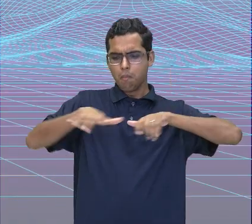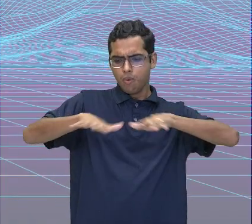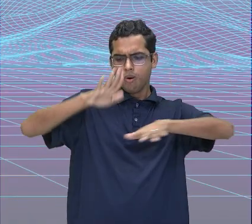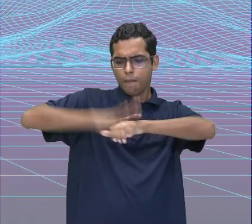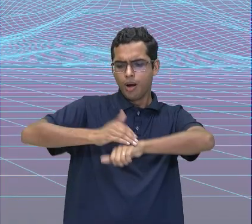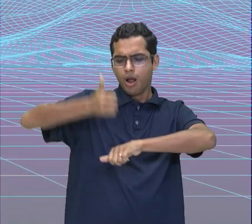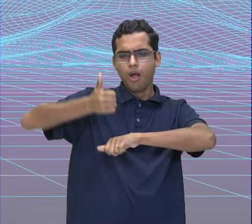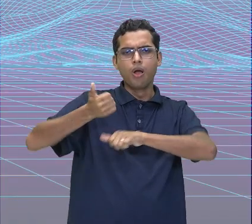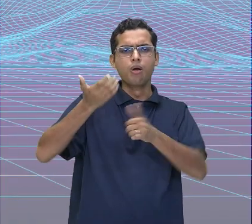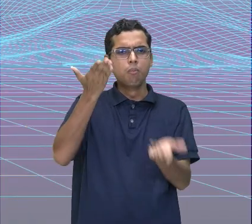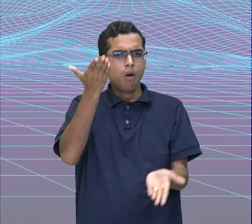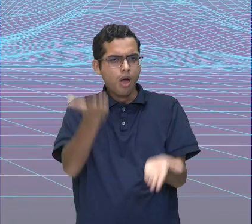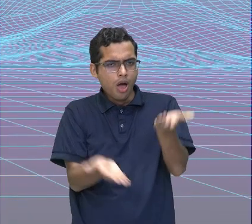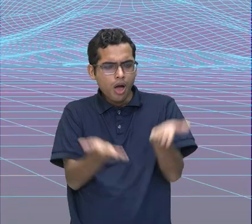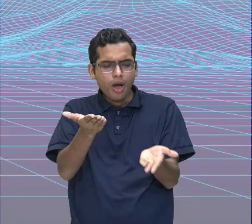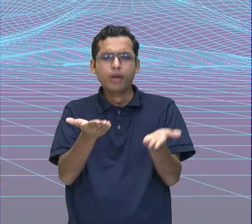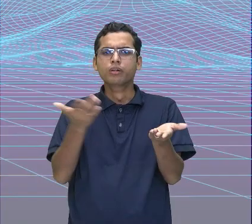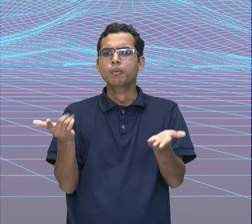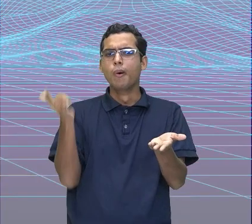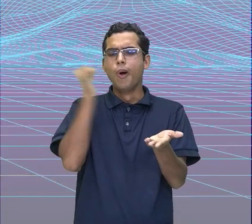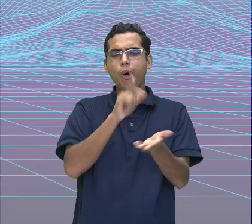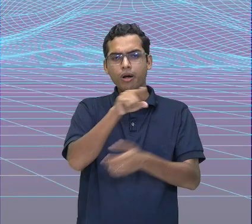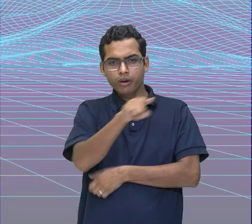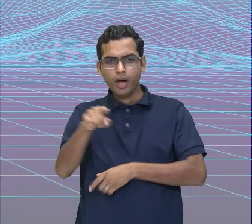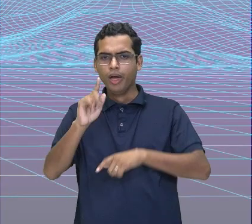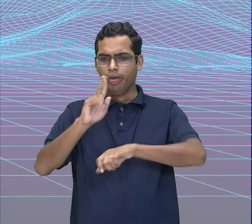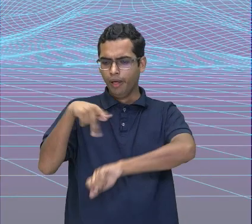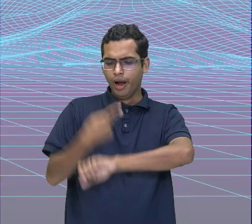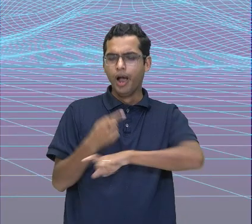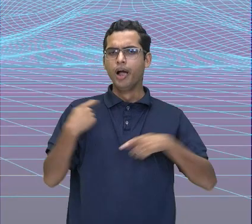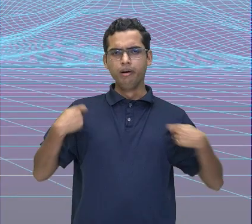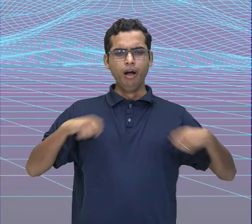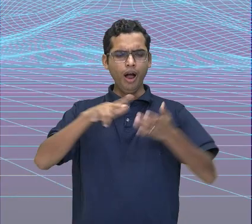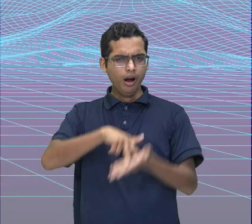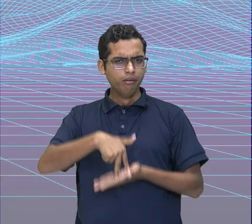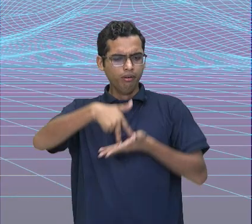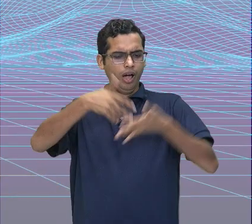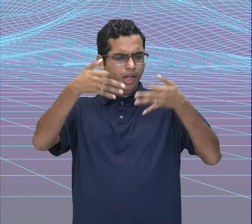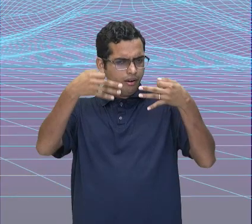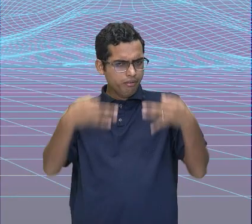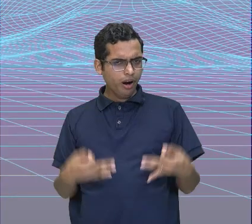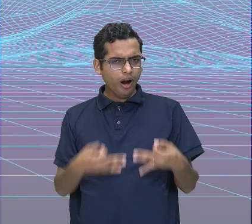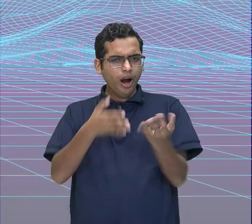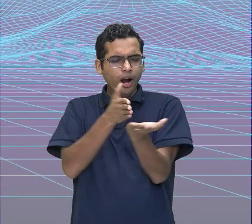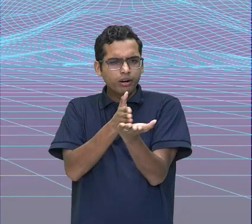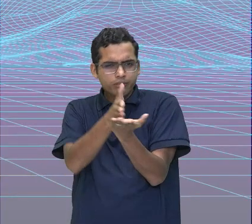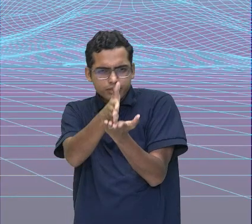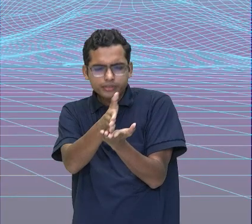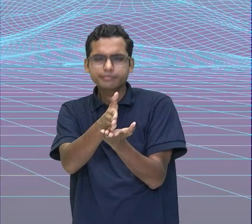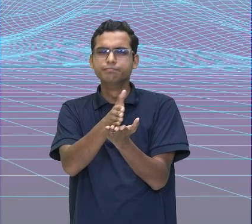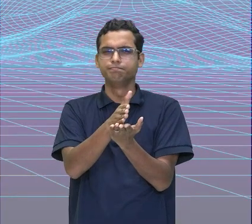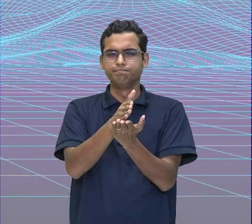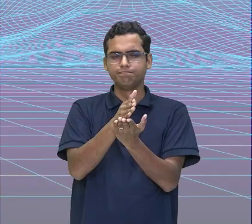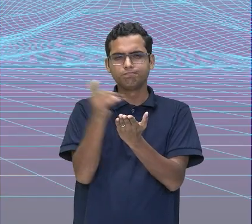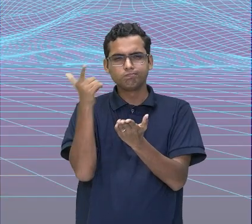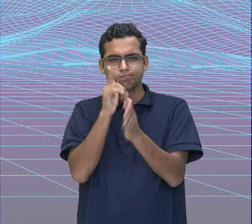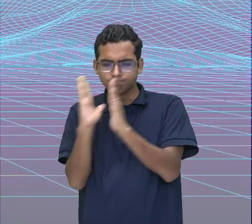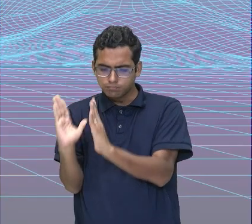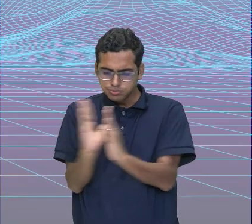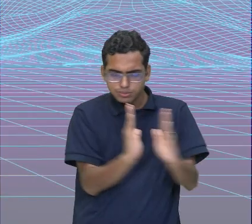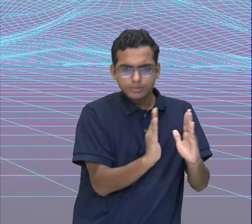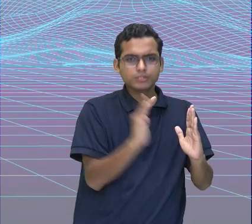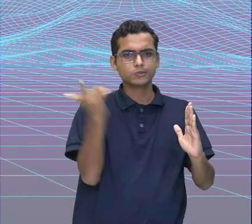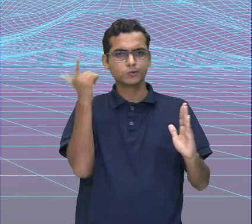equilíbrio, tendo em vista que você vai precisar se manter bem posturado, tentar seguir os movimentos, né, coordenar os teus